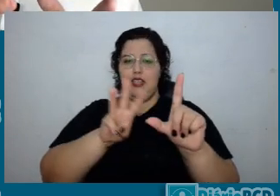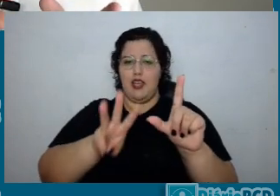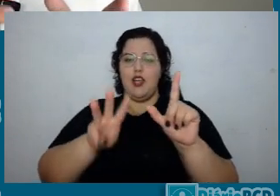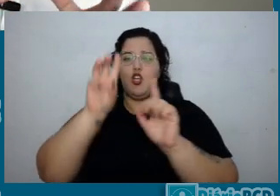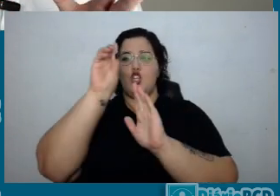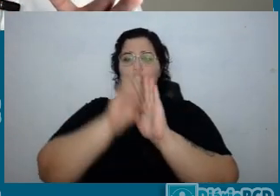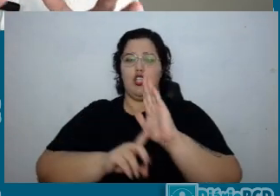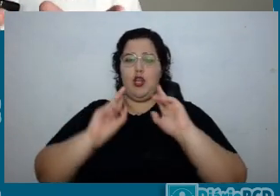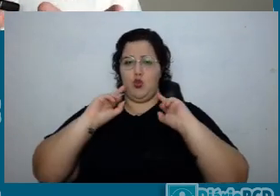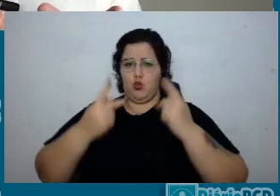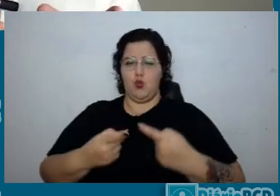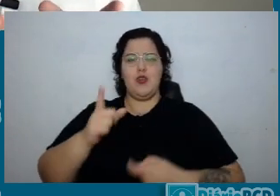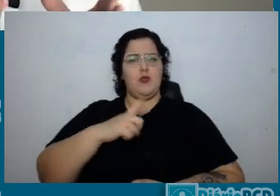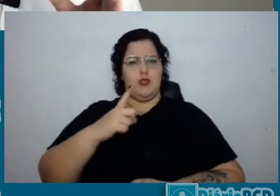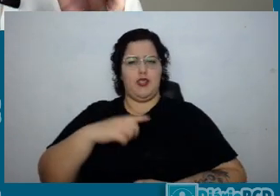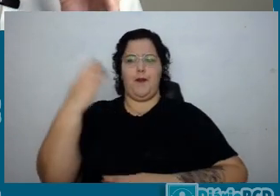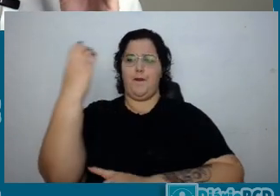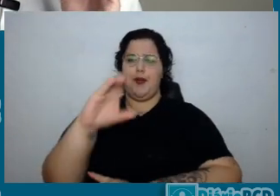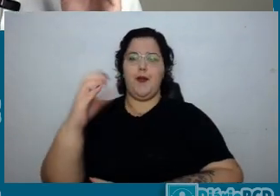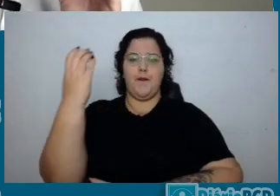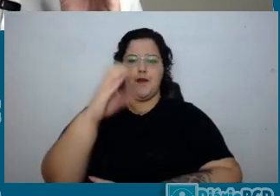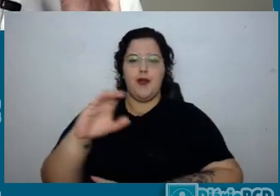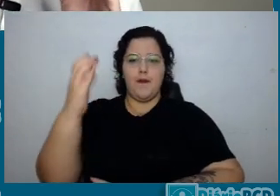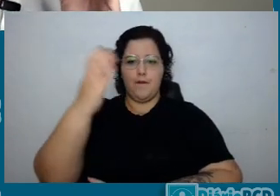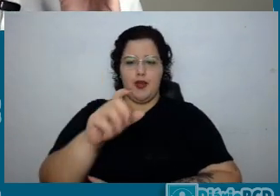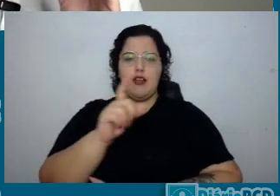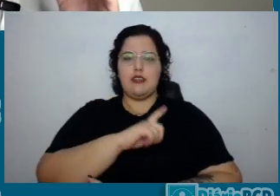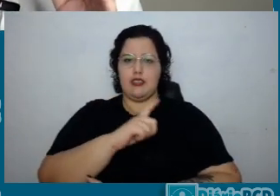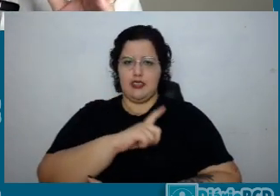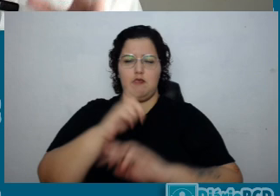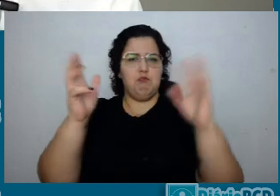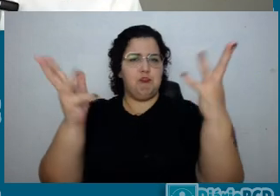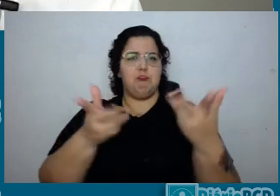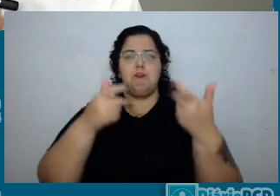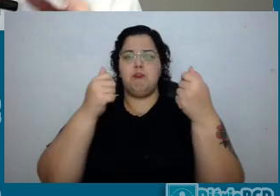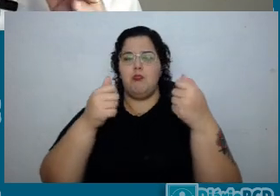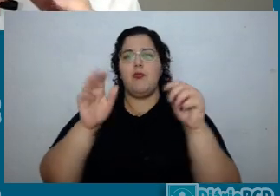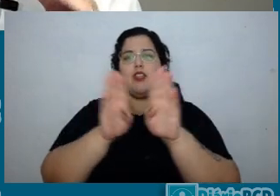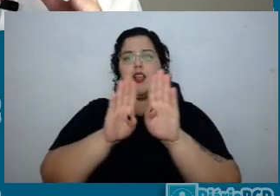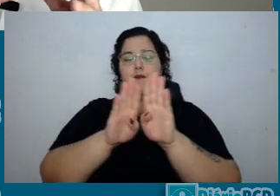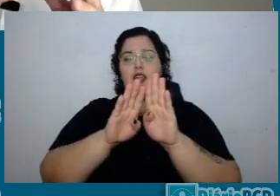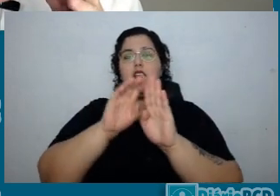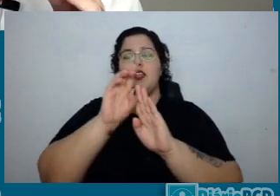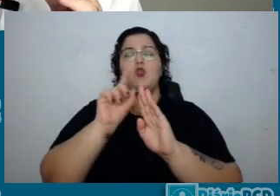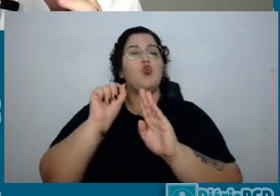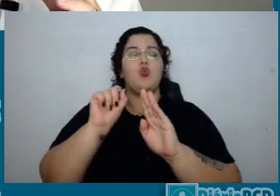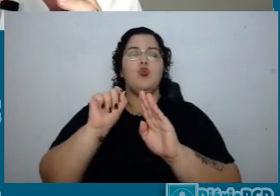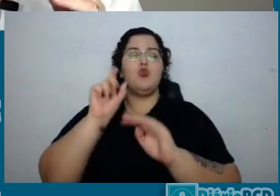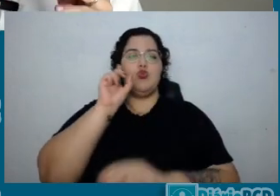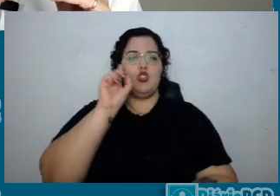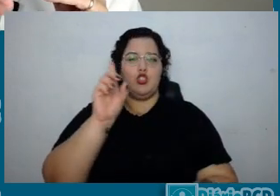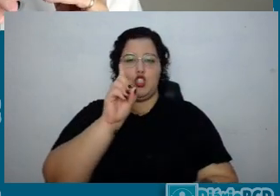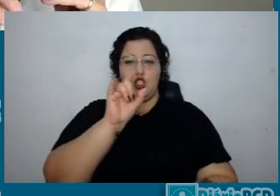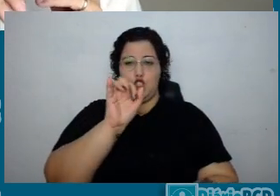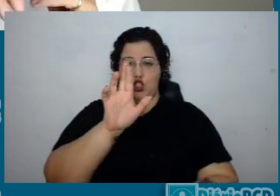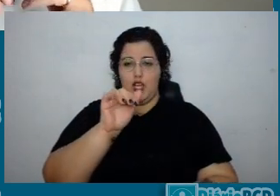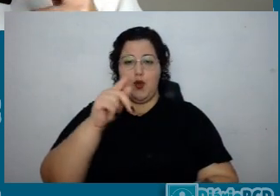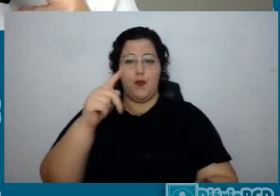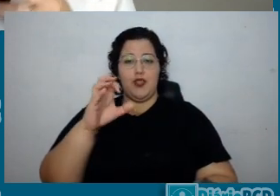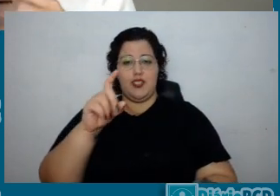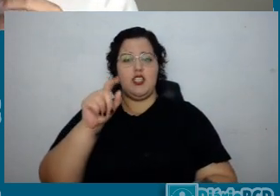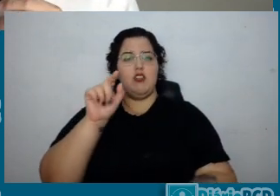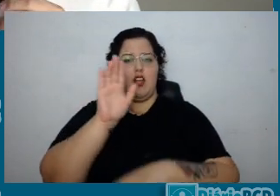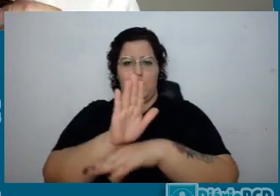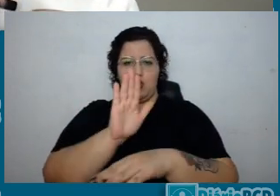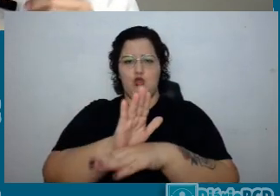e Cidadania tem muito destaque. A Secretaria Nacional está fazendo um trabalho sensacional e o Diário PCD tem procurado contribuir no